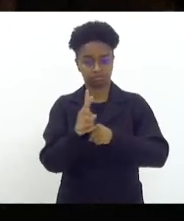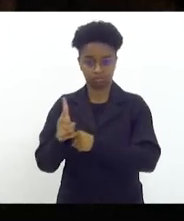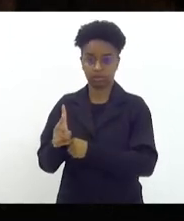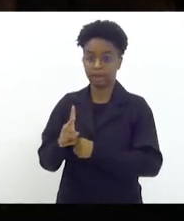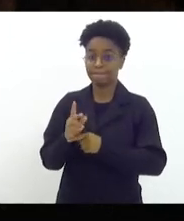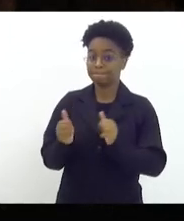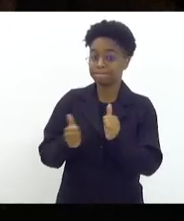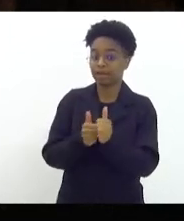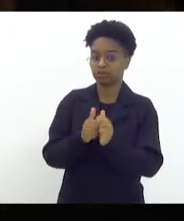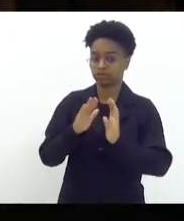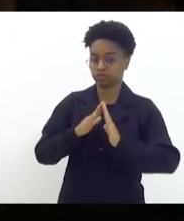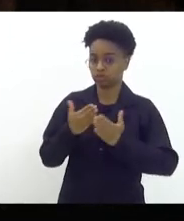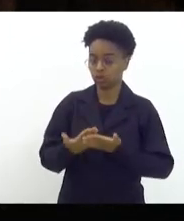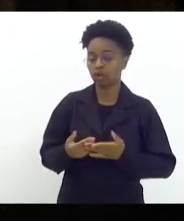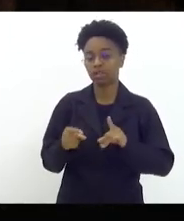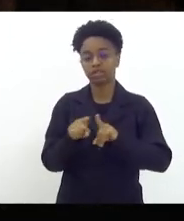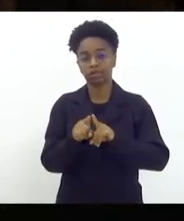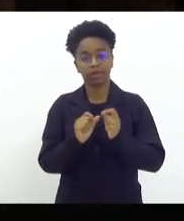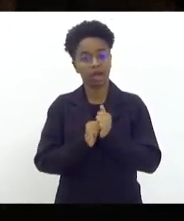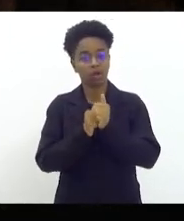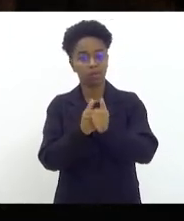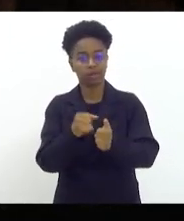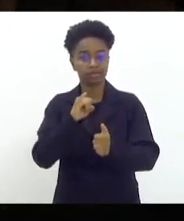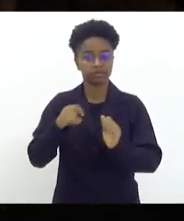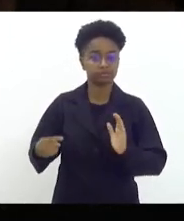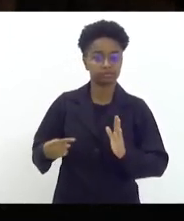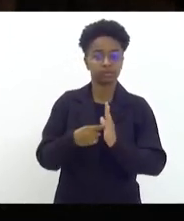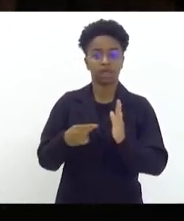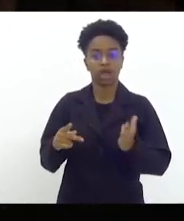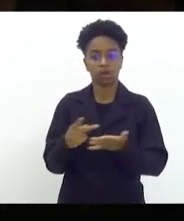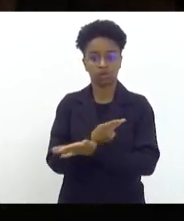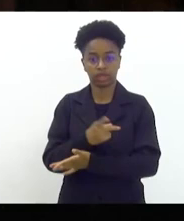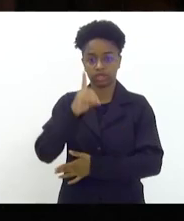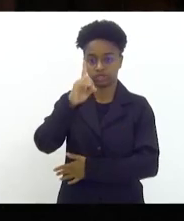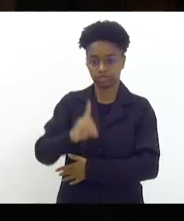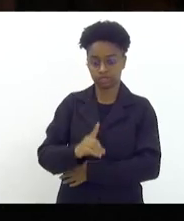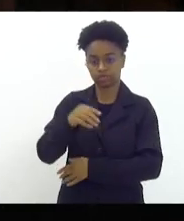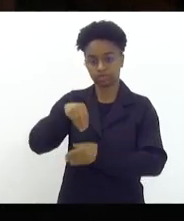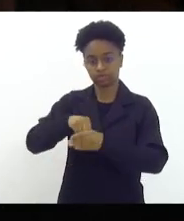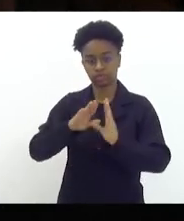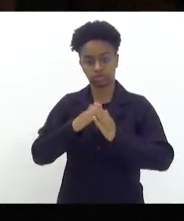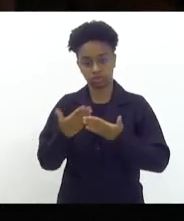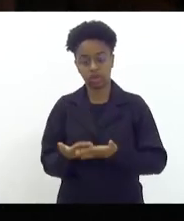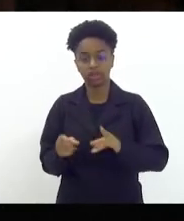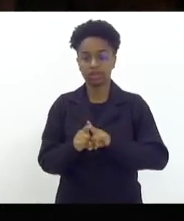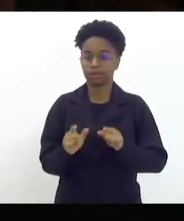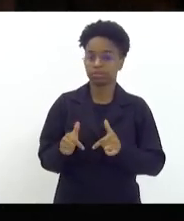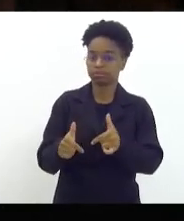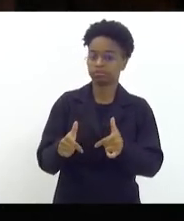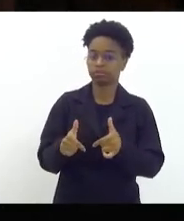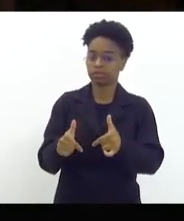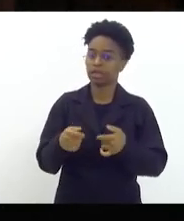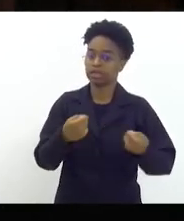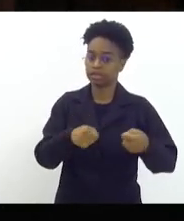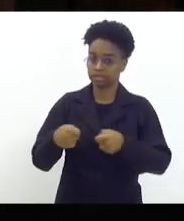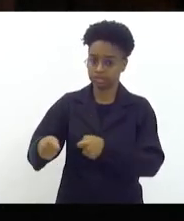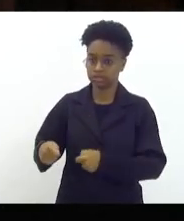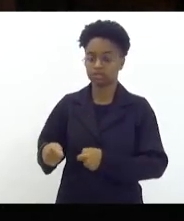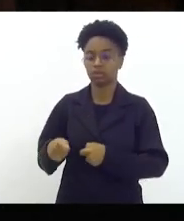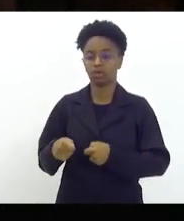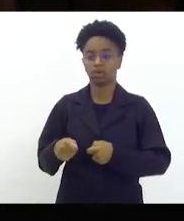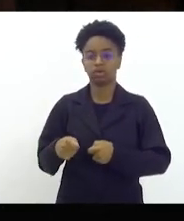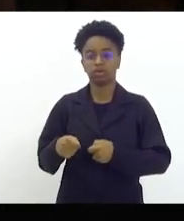das unidades e acompanhando as denúncias feitas pela direção das escolas e tomando as ações necessárias conforme